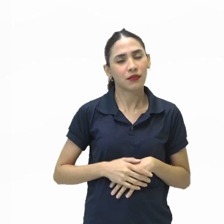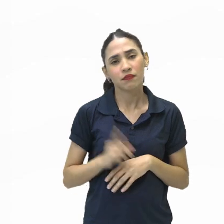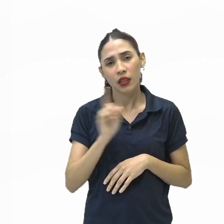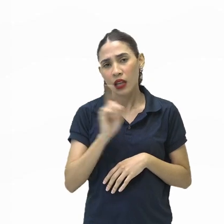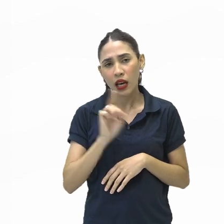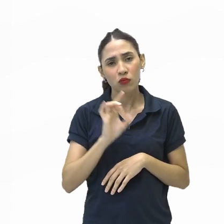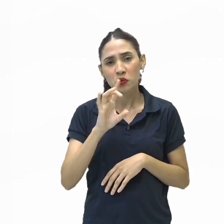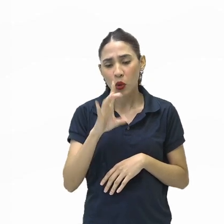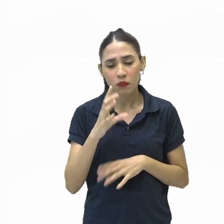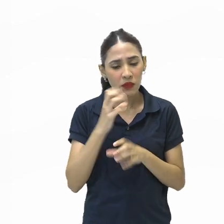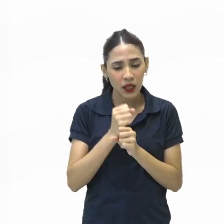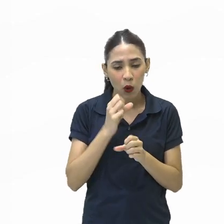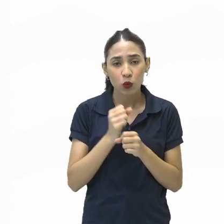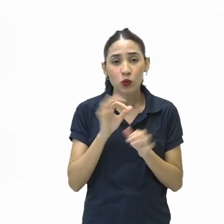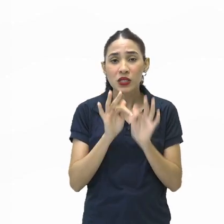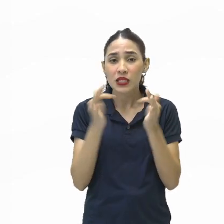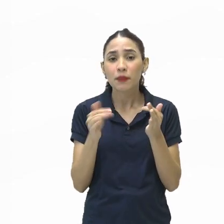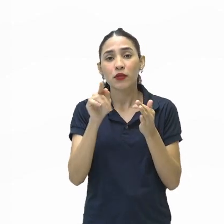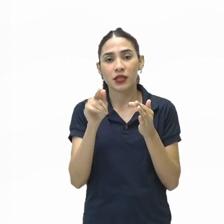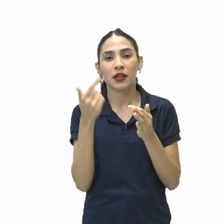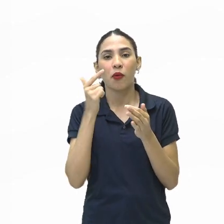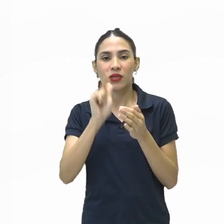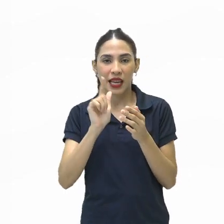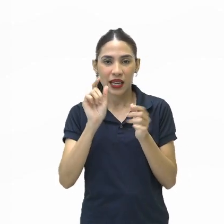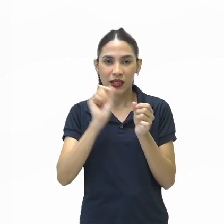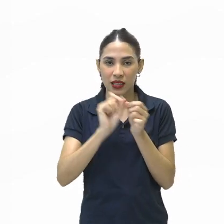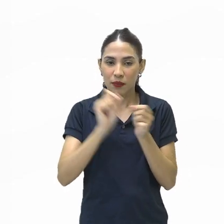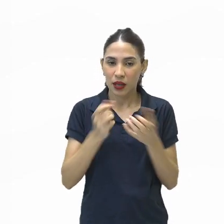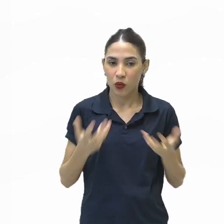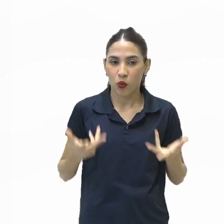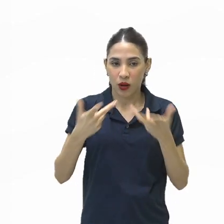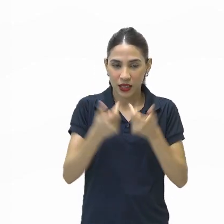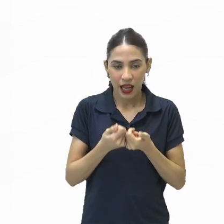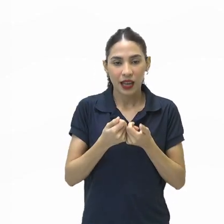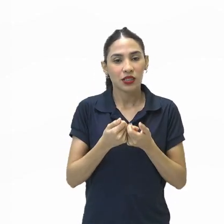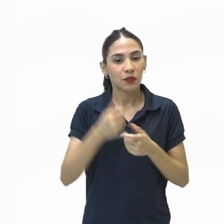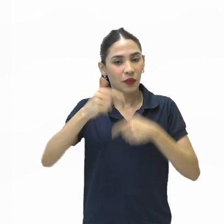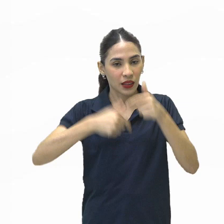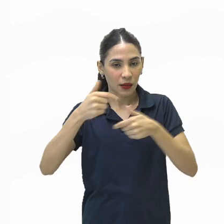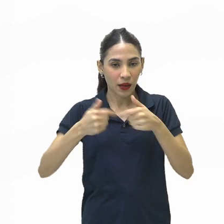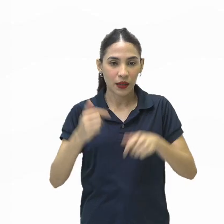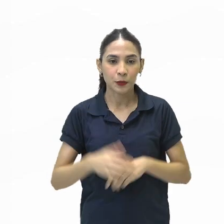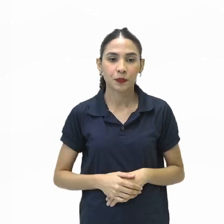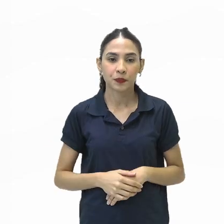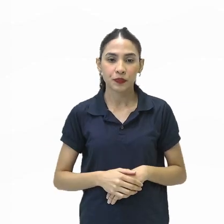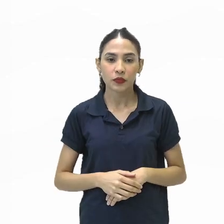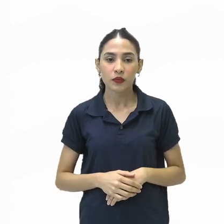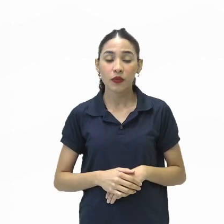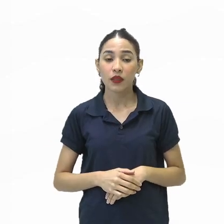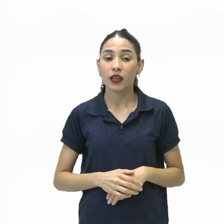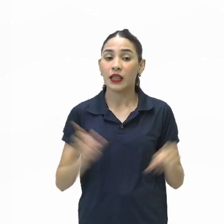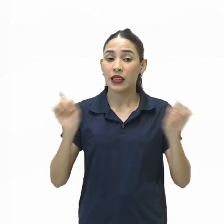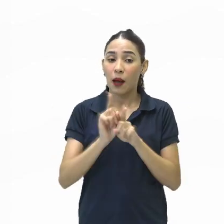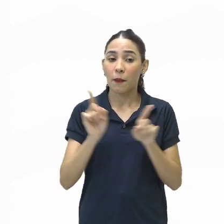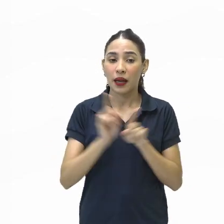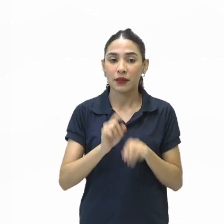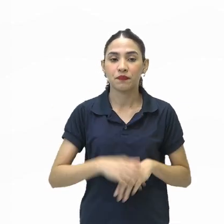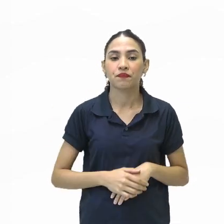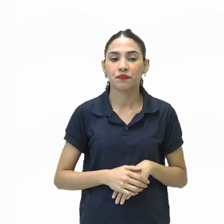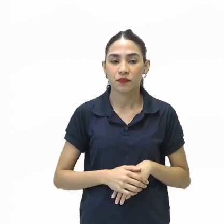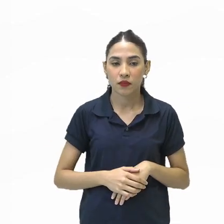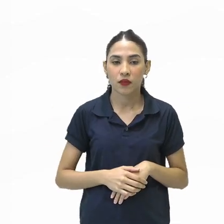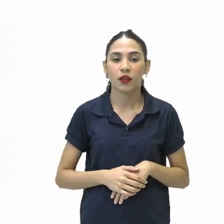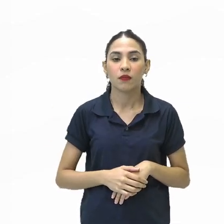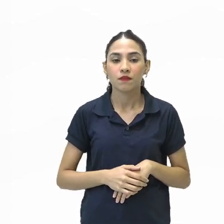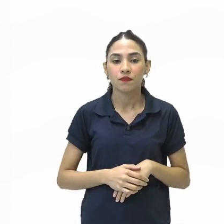as operações que a gente já consegue ter a qualificação para esse trabalho. E também o maior